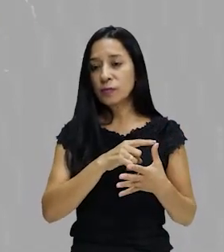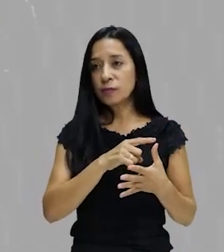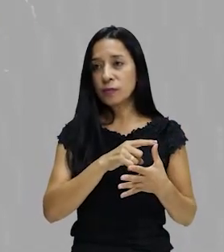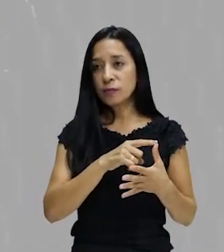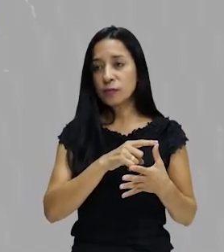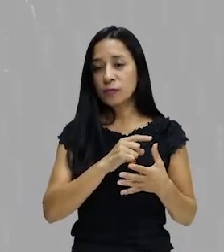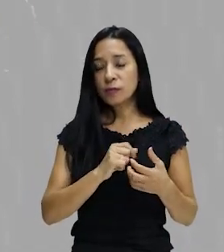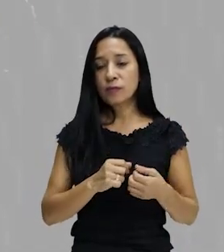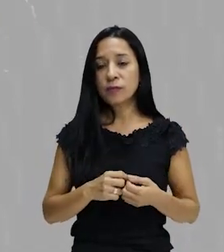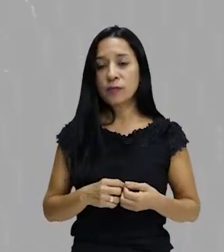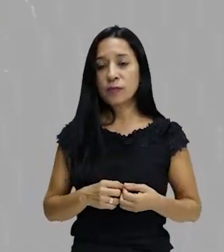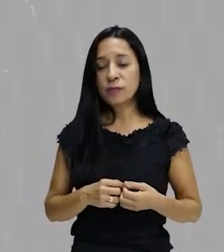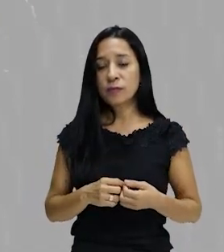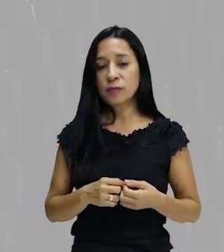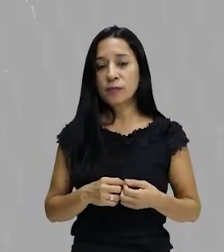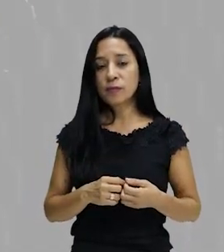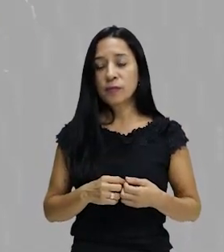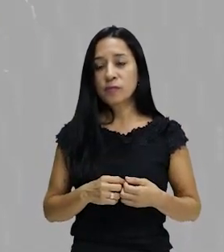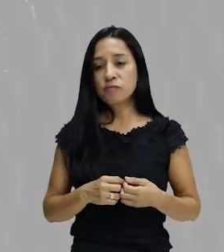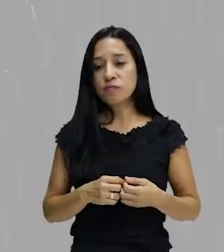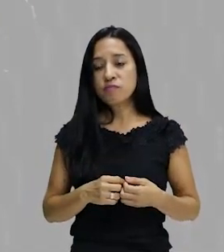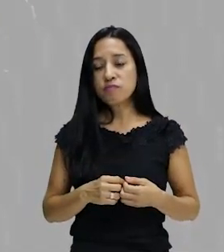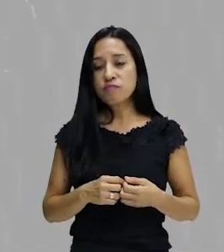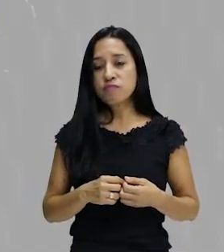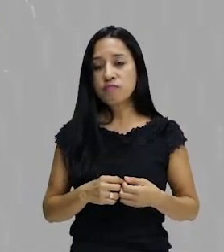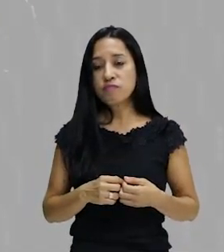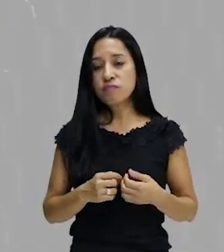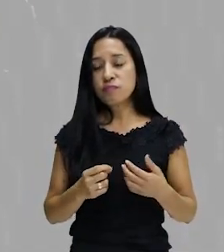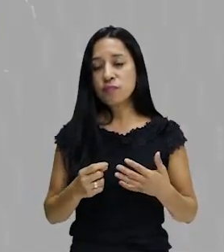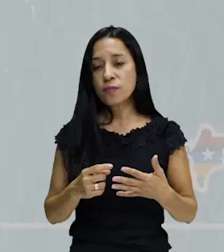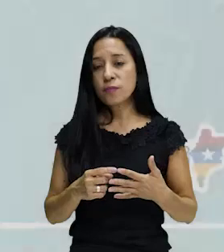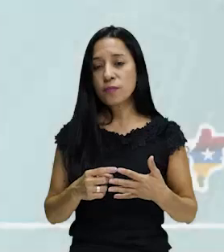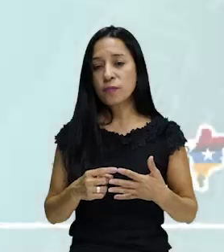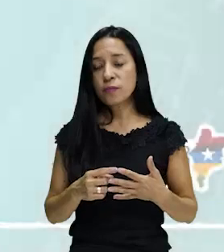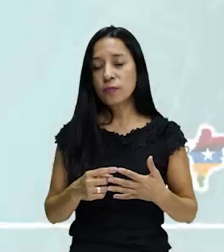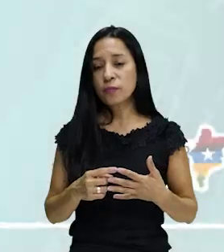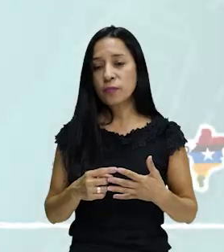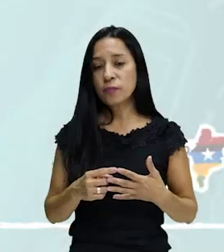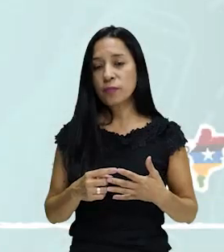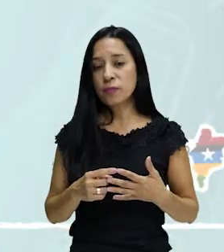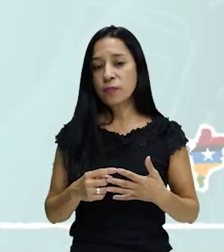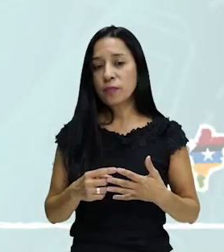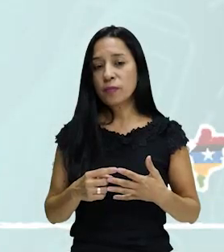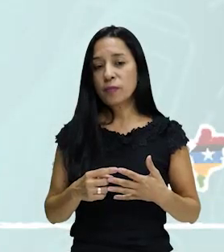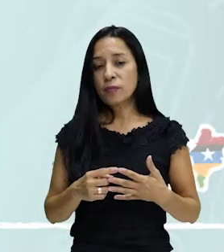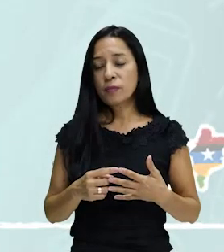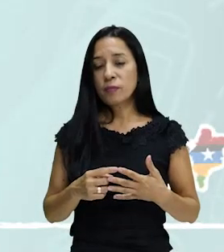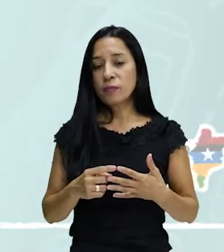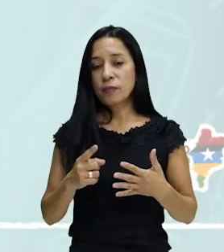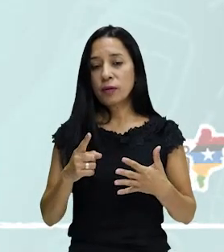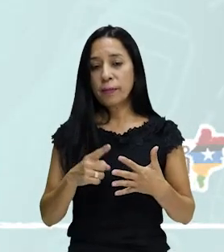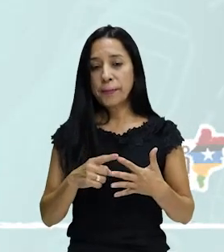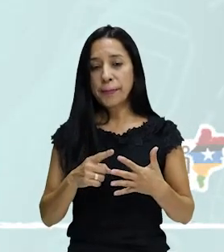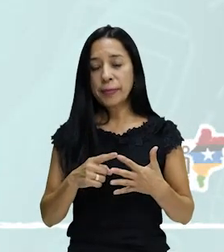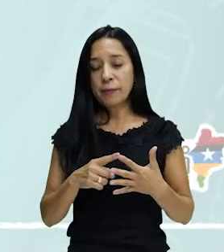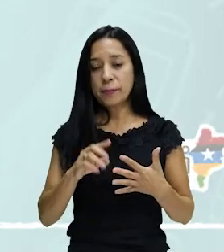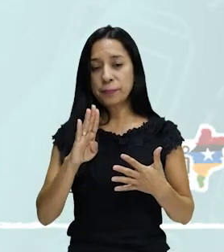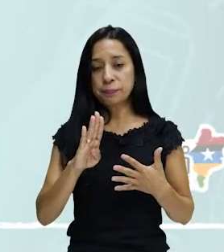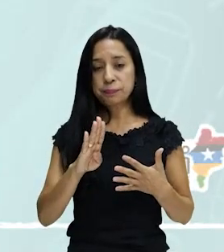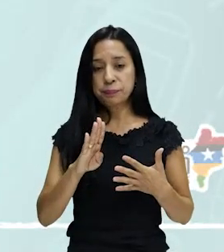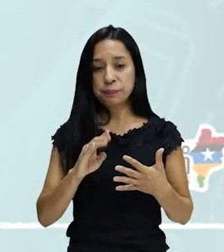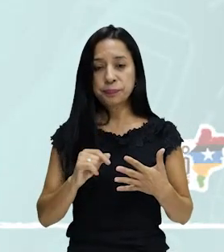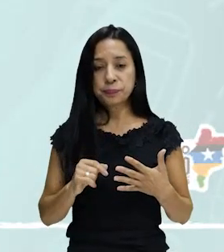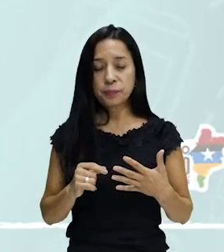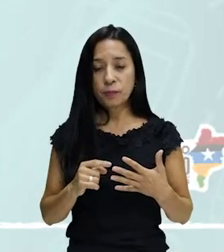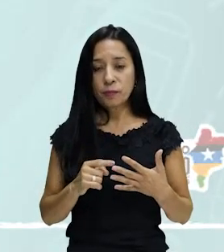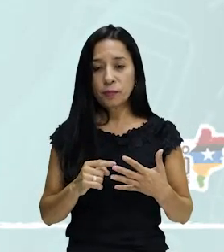ele bate na estaca e isso vai fazer com que a estaca se aqueça. Isso é que está falando na letra A, a gente vai analisar, né? Letra B, conservação